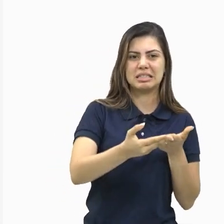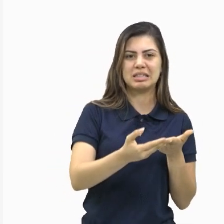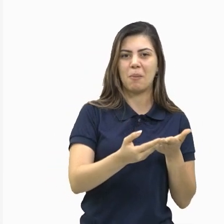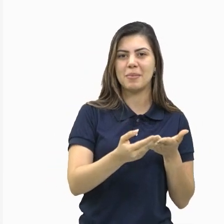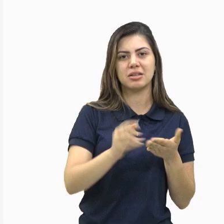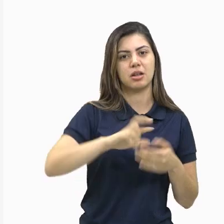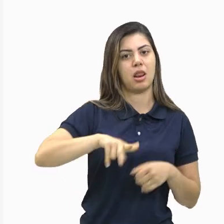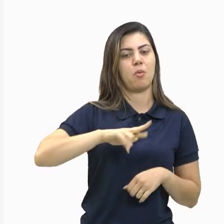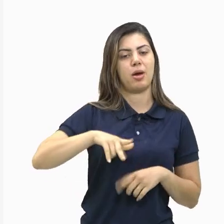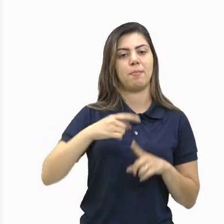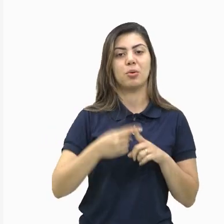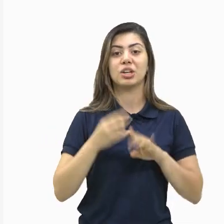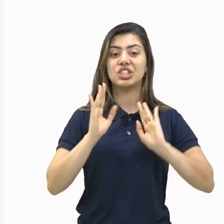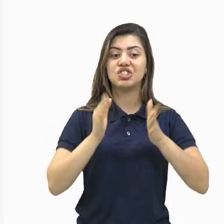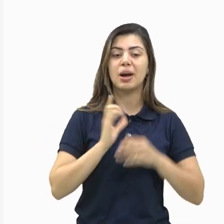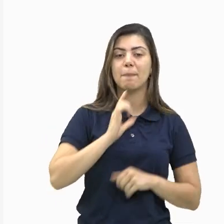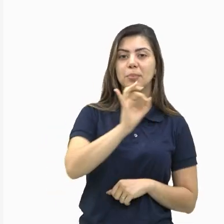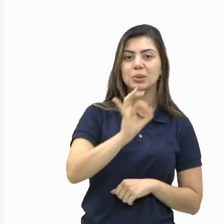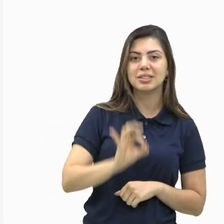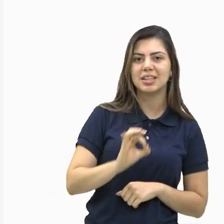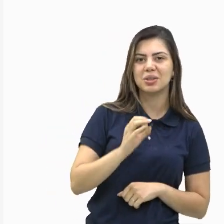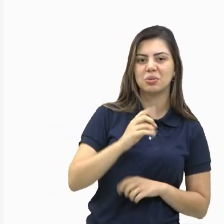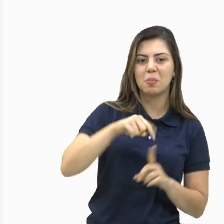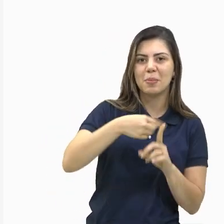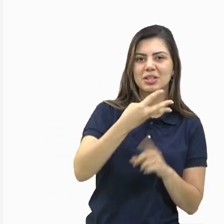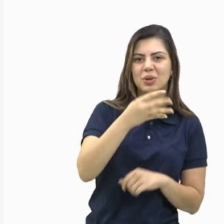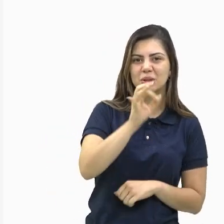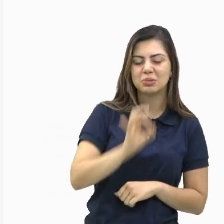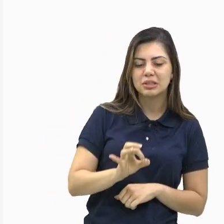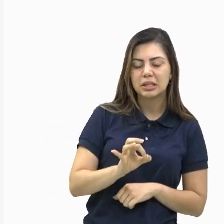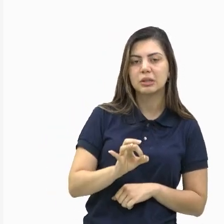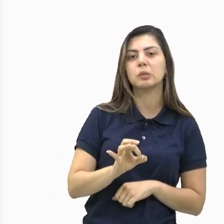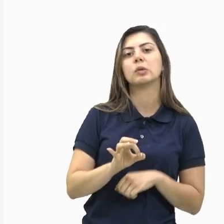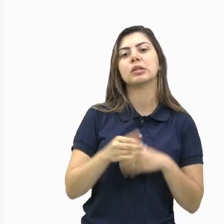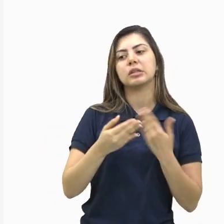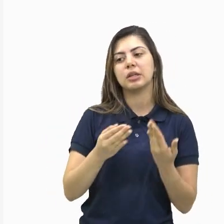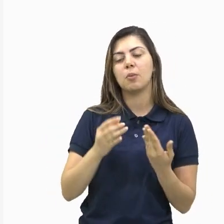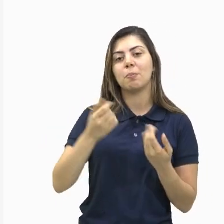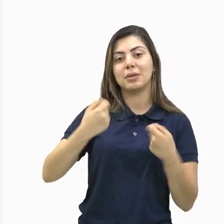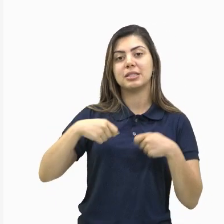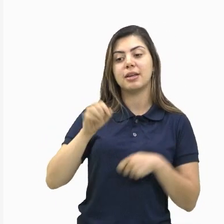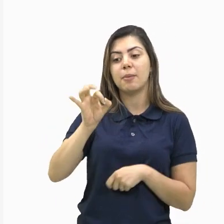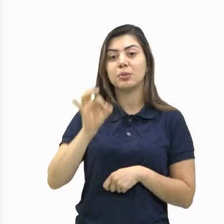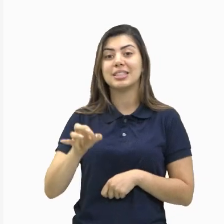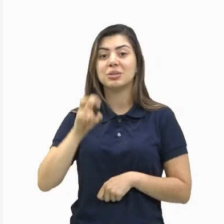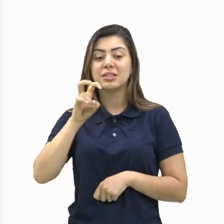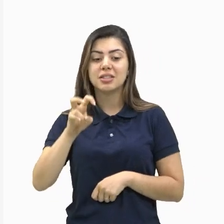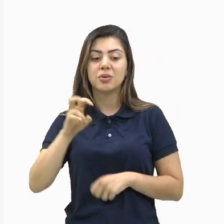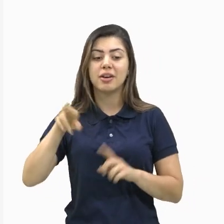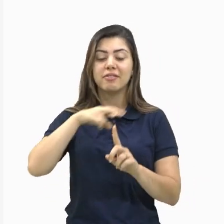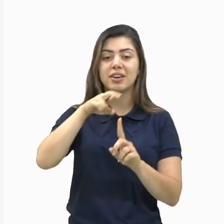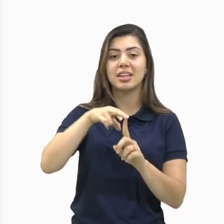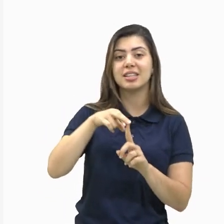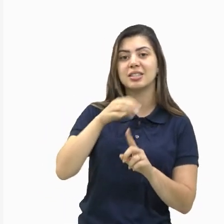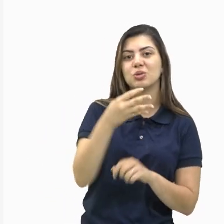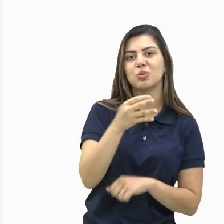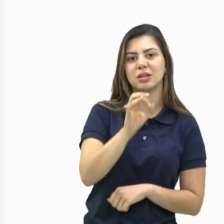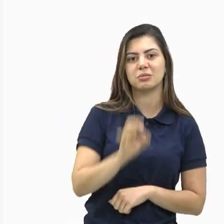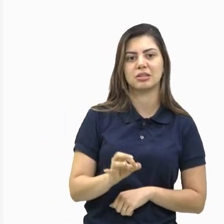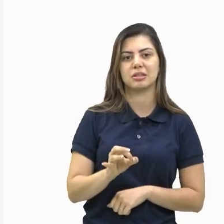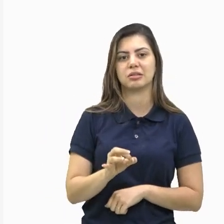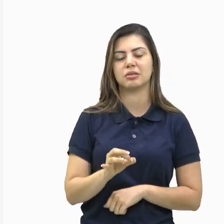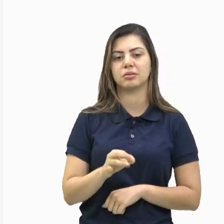sucessivo ele vai calculando sobre os valores atualizados. Tá bom? Então, 5% de quanto agora? 5%